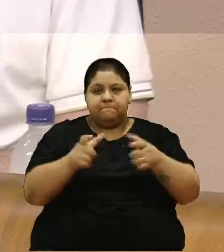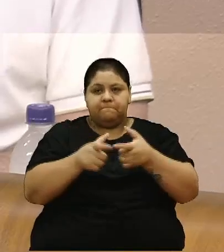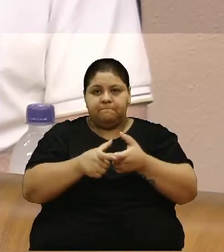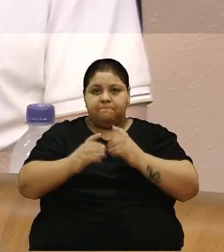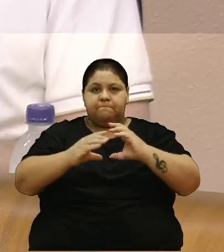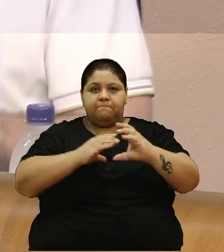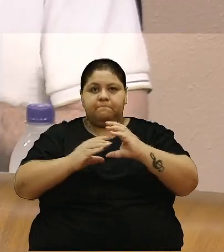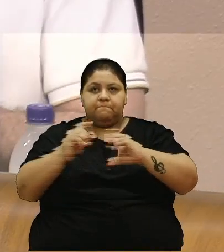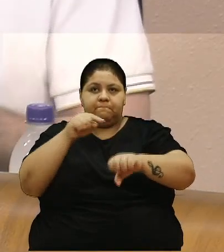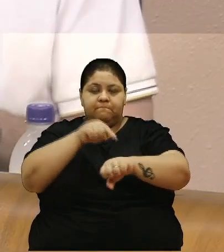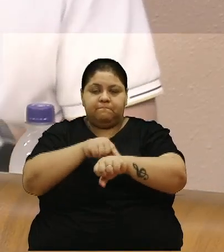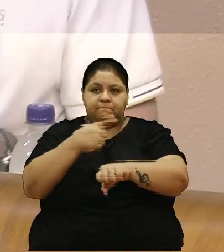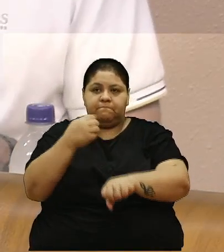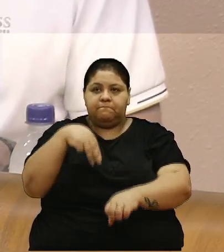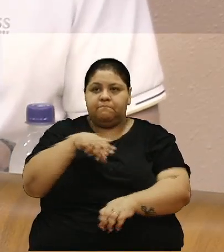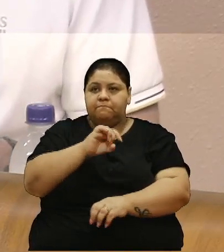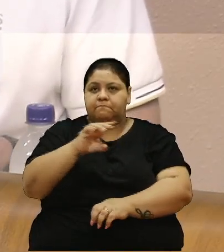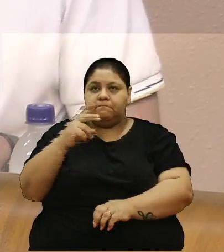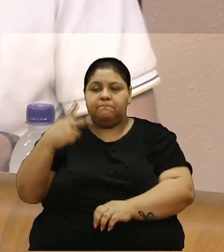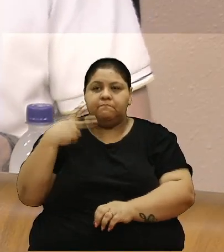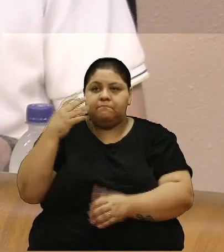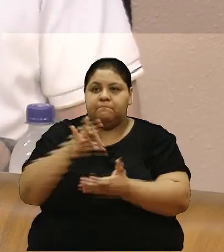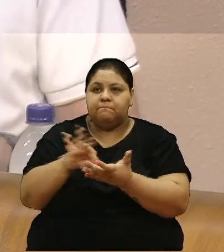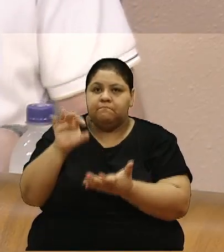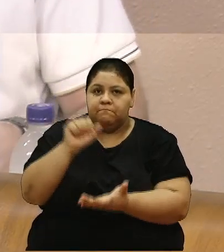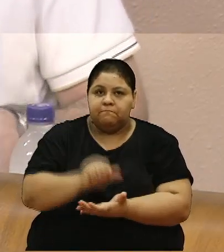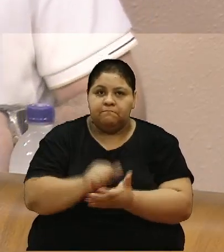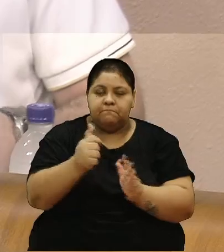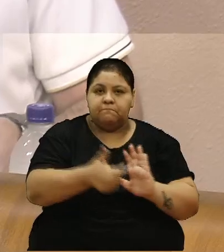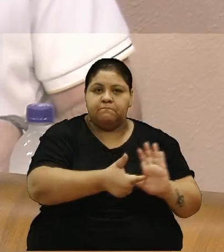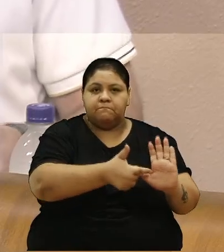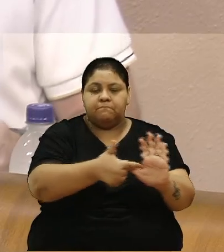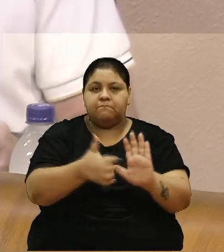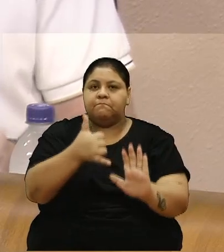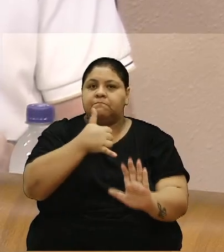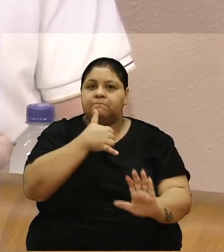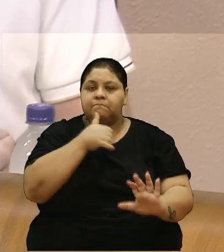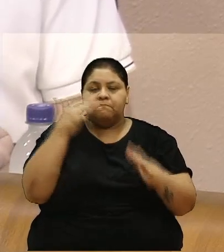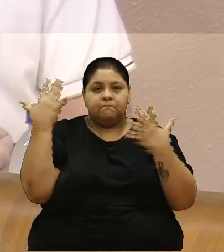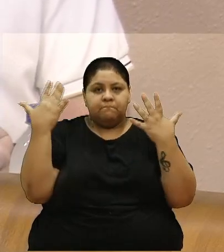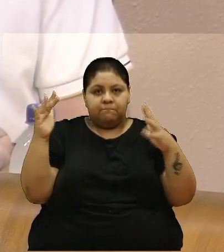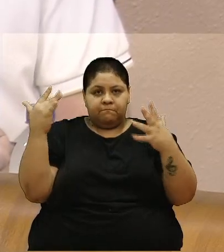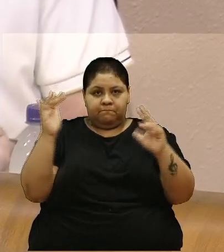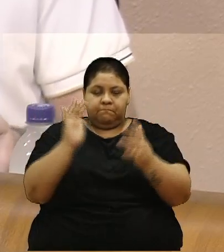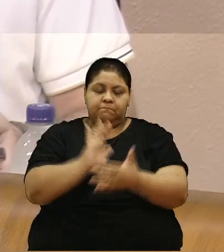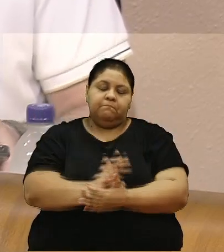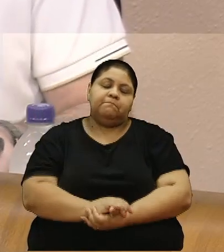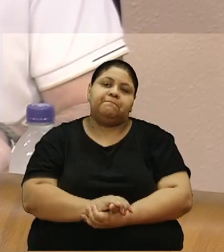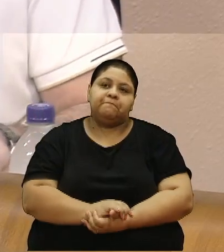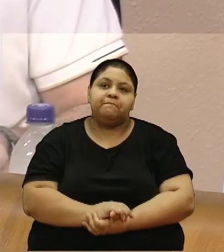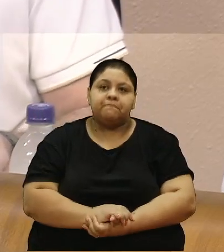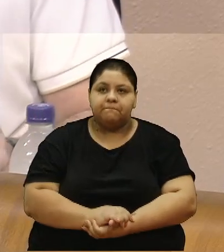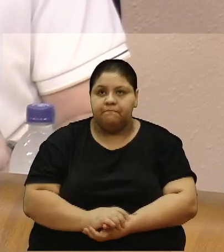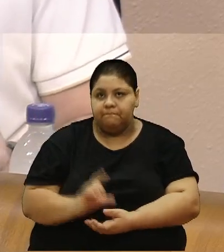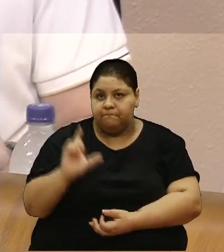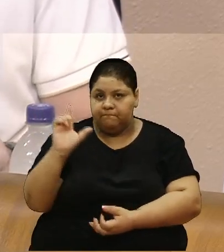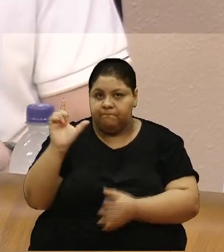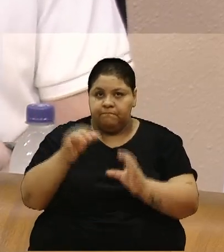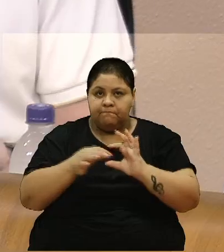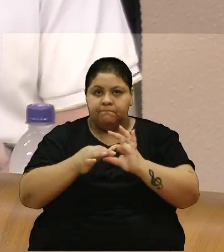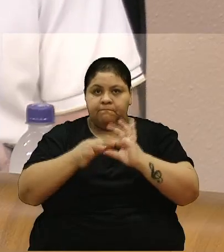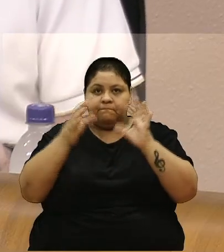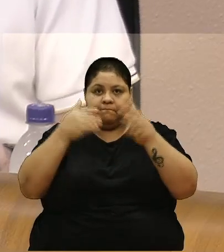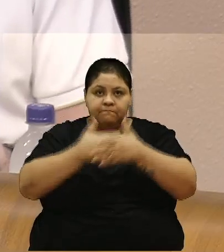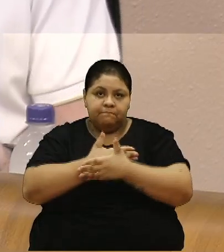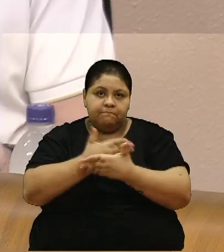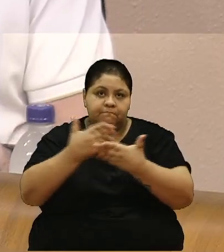Ações pelo tempo de 1 minuto por vereador inscrito para apresentação de votos de pesar, de louvor ou de congratulações. A palavra está à